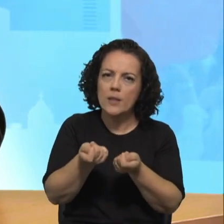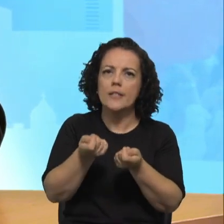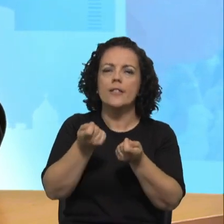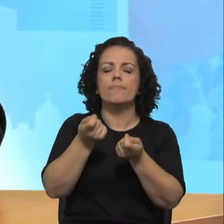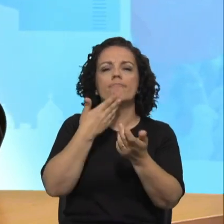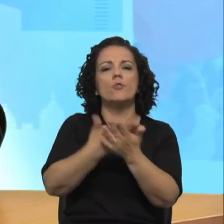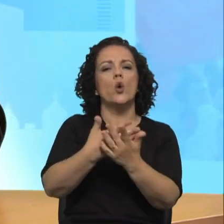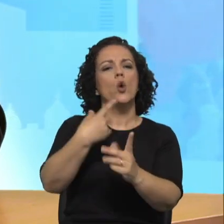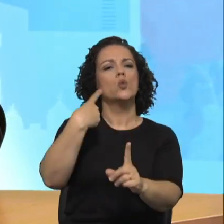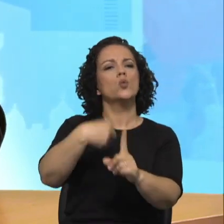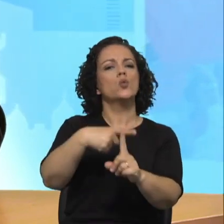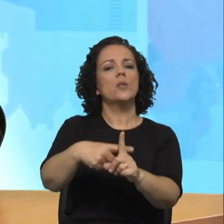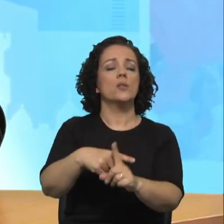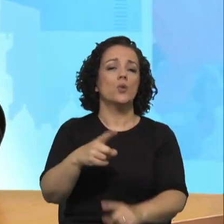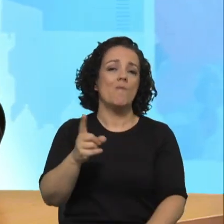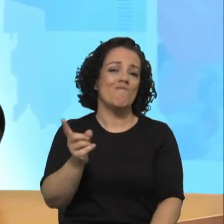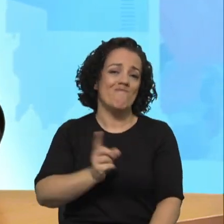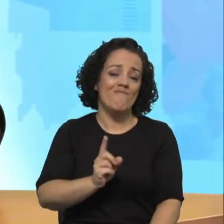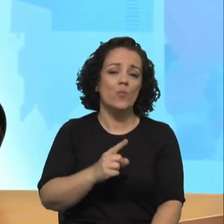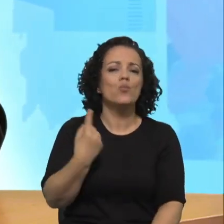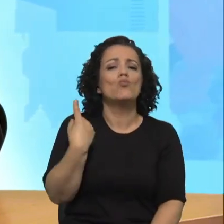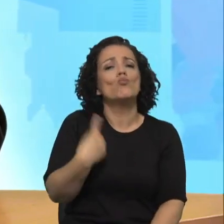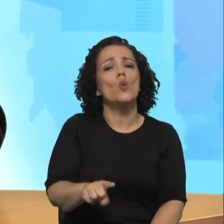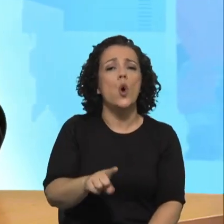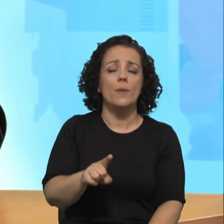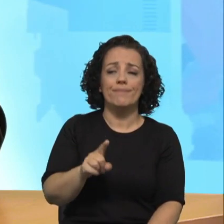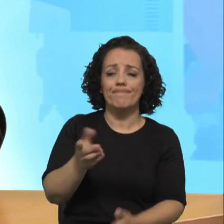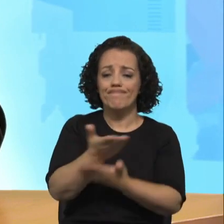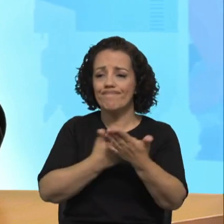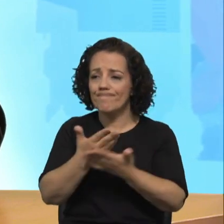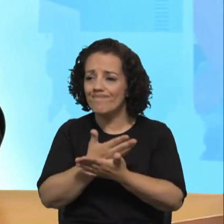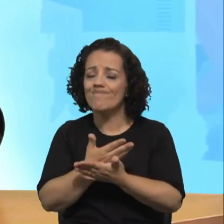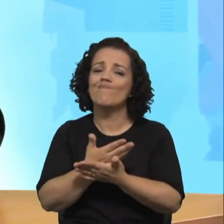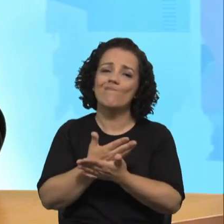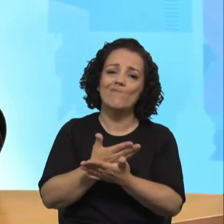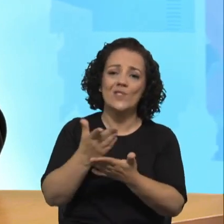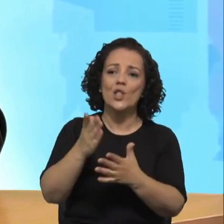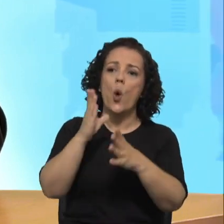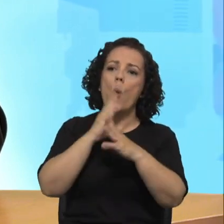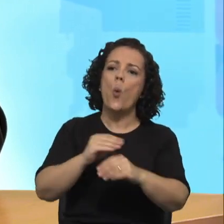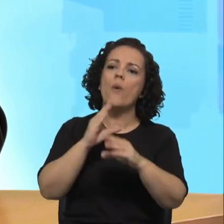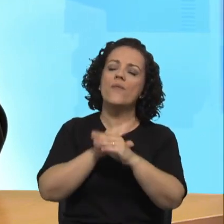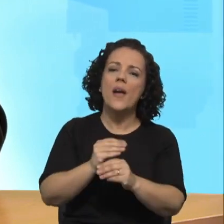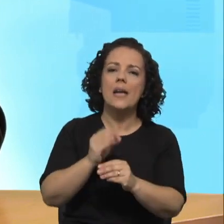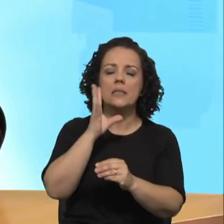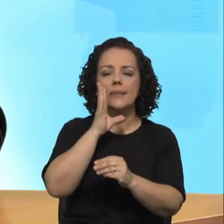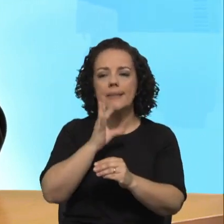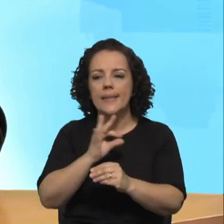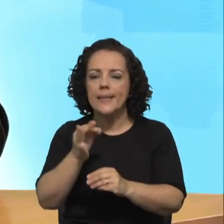verdade, foi apenas uma forma de perceber que a conversa está de facto extremada e